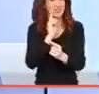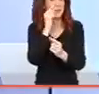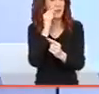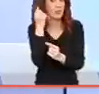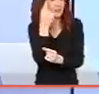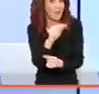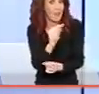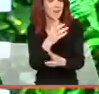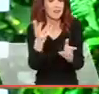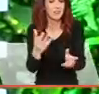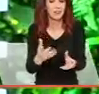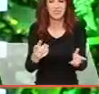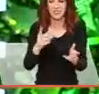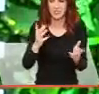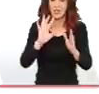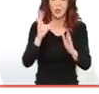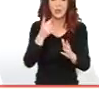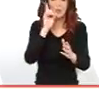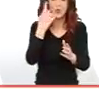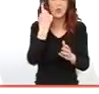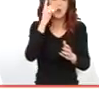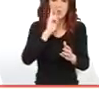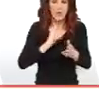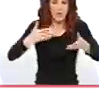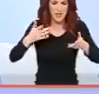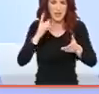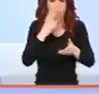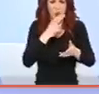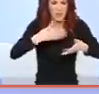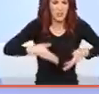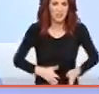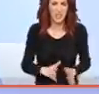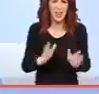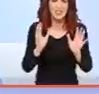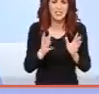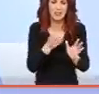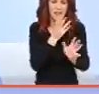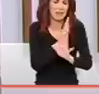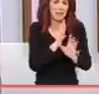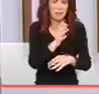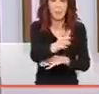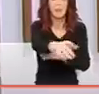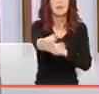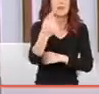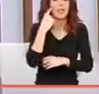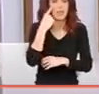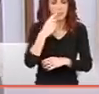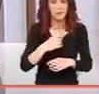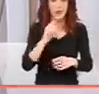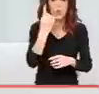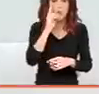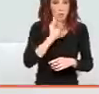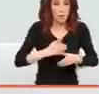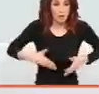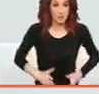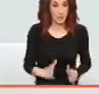Algumas têm. Porque cada medonha que nasce gasta. Tem ensinamentos, quatro... isto tem dicas, tem ensinamentos então para todas as medonhas. Olha ali, Manuel. Por cada medonha